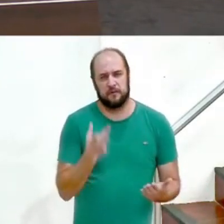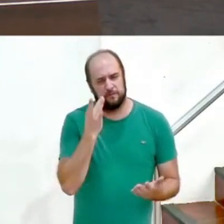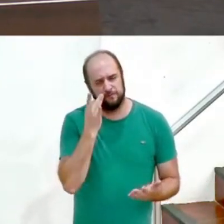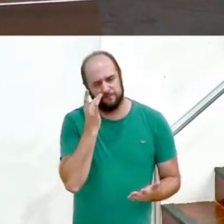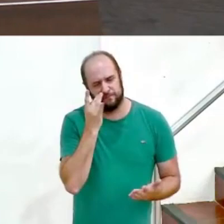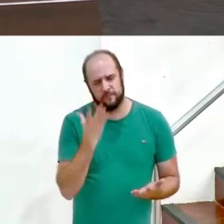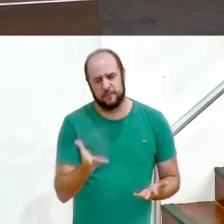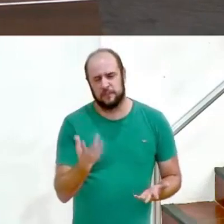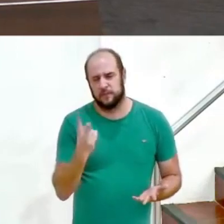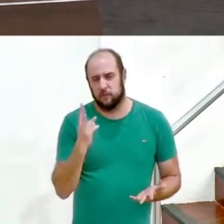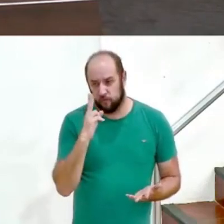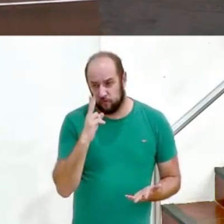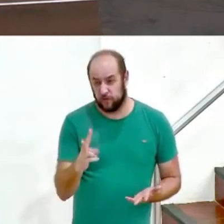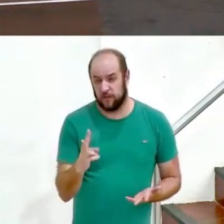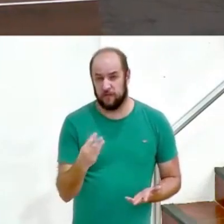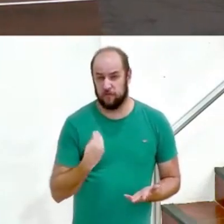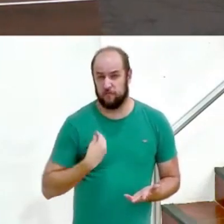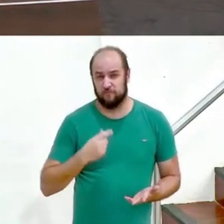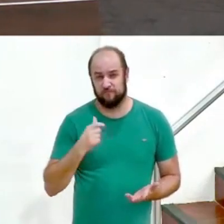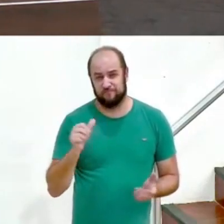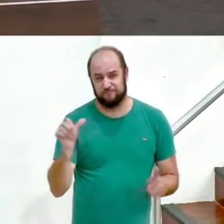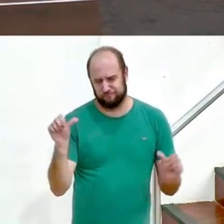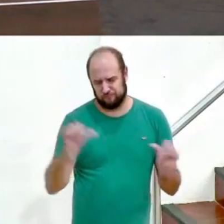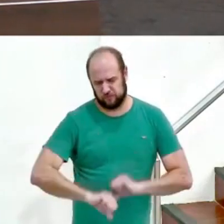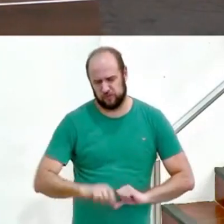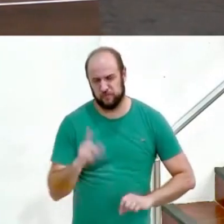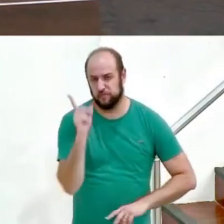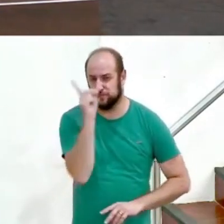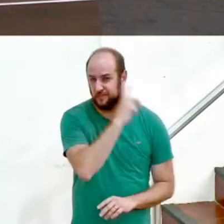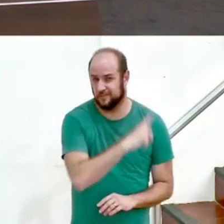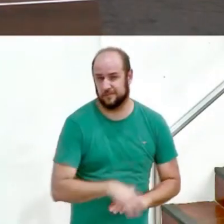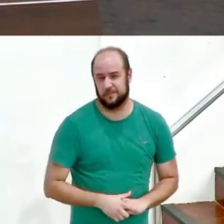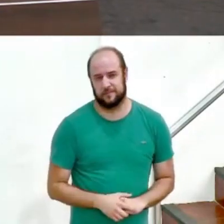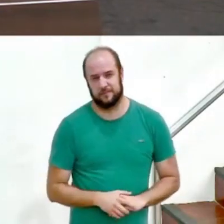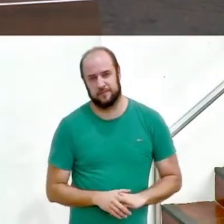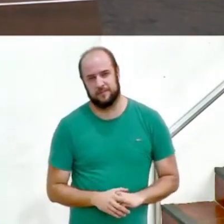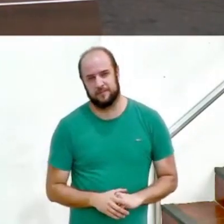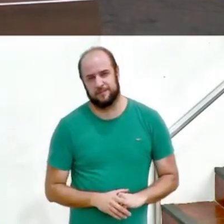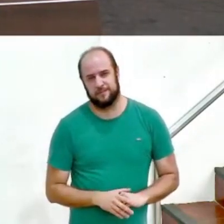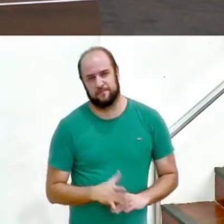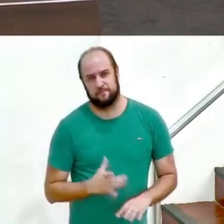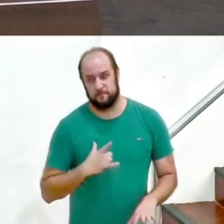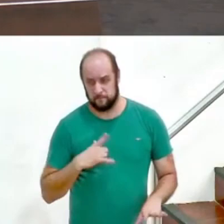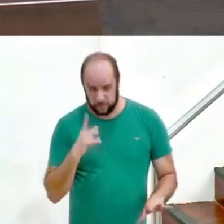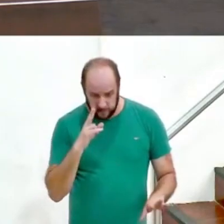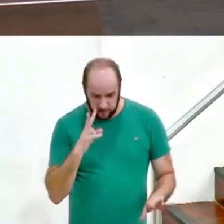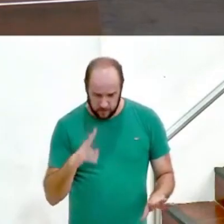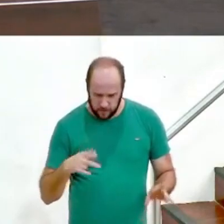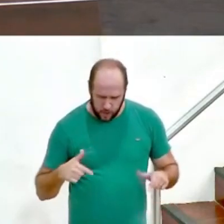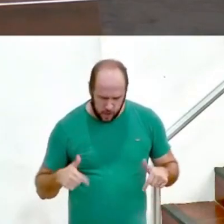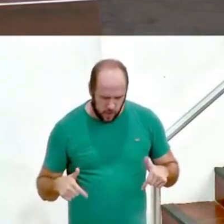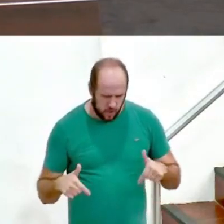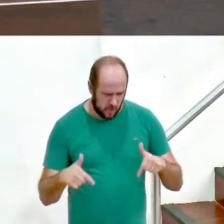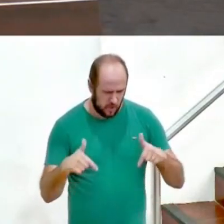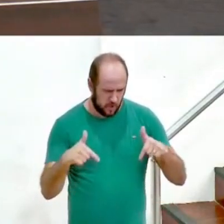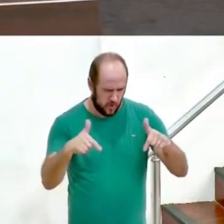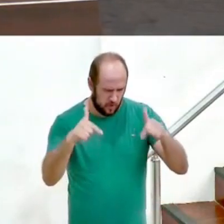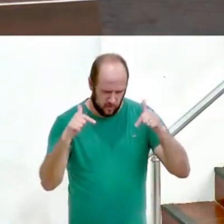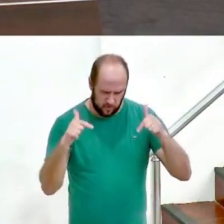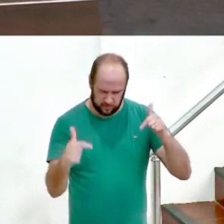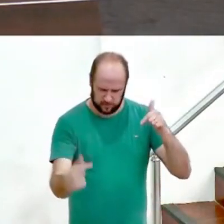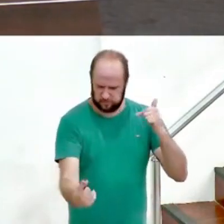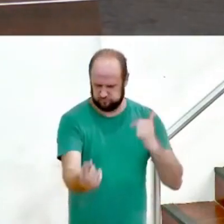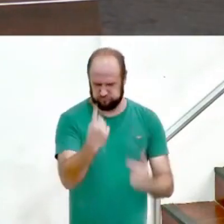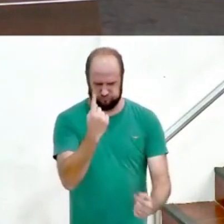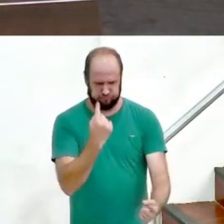vezes é uma realidade cruel, que se ergue diante de nós com lutas, com batalhas,